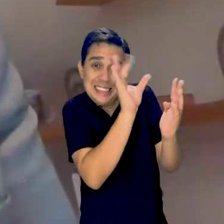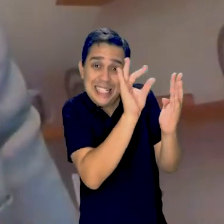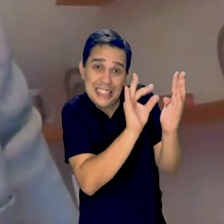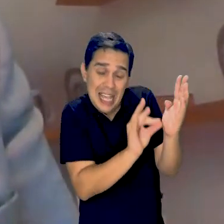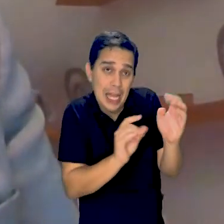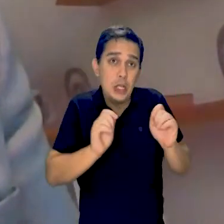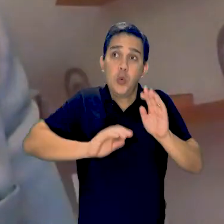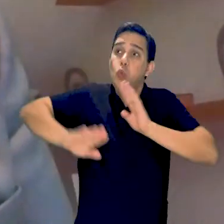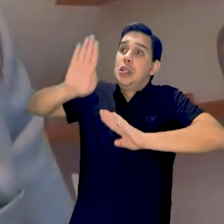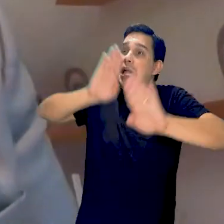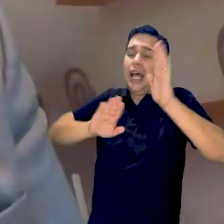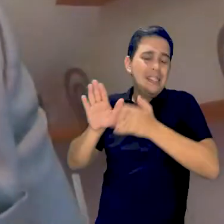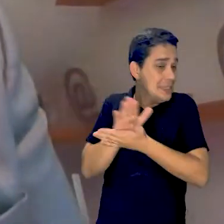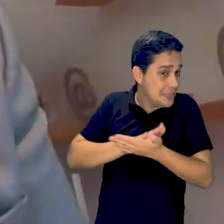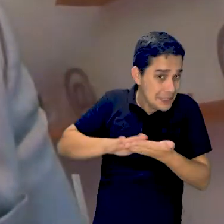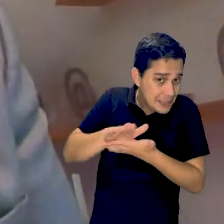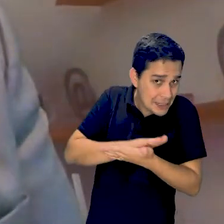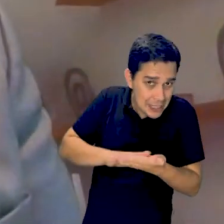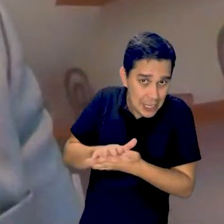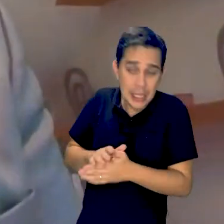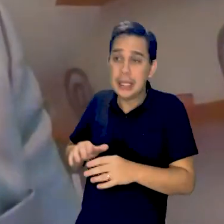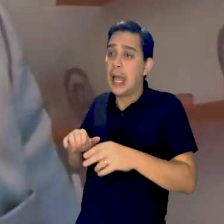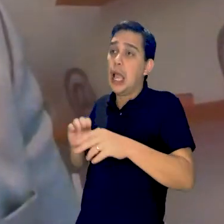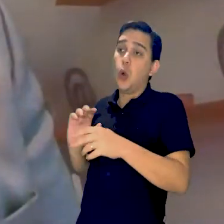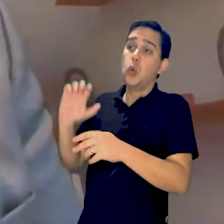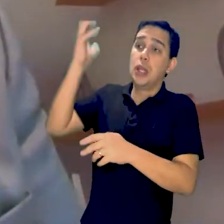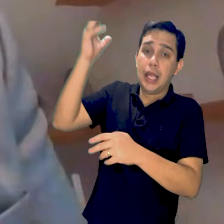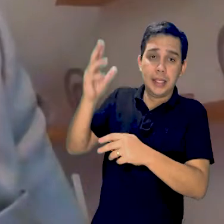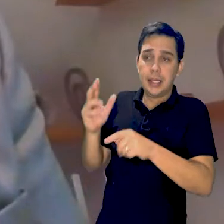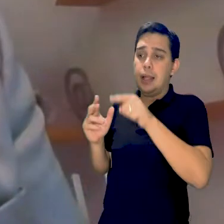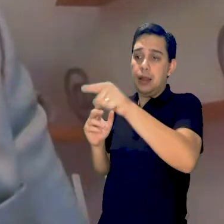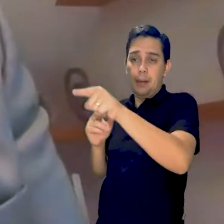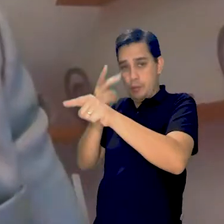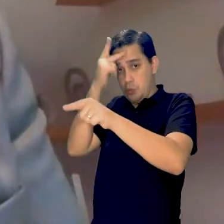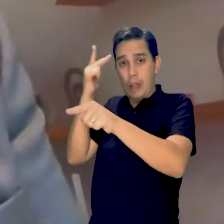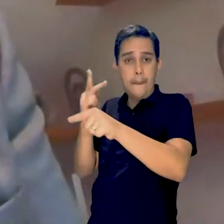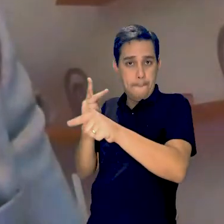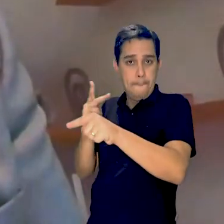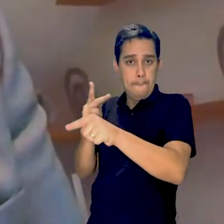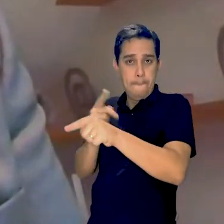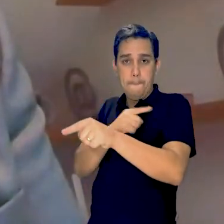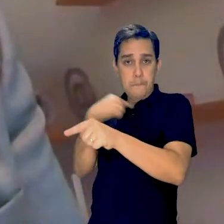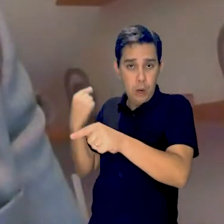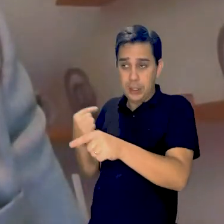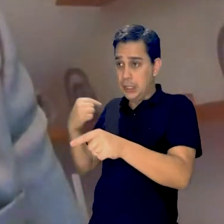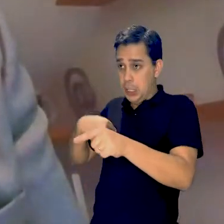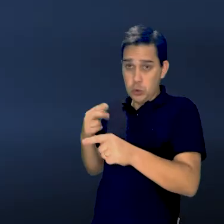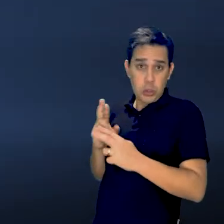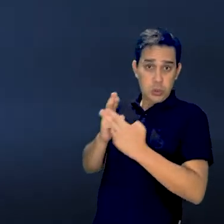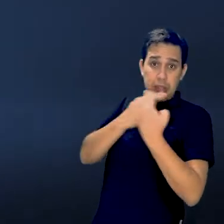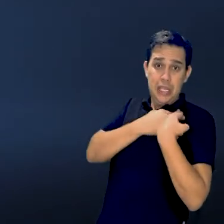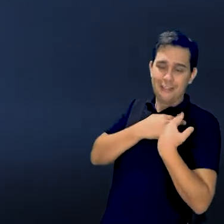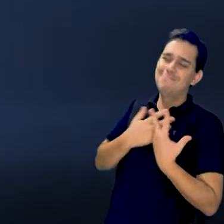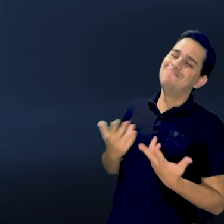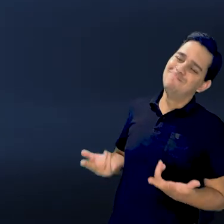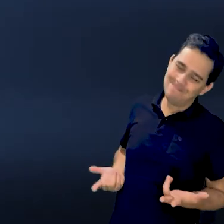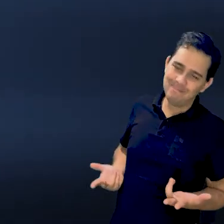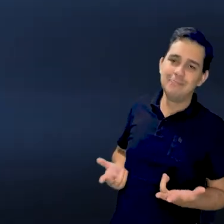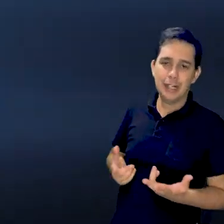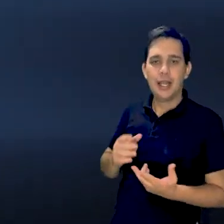de cuidado, no caso concreto, se deu pelo fato do Ramon